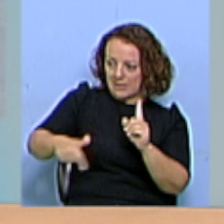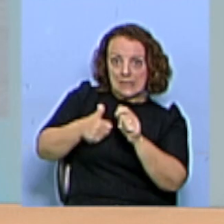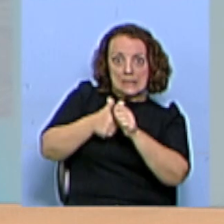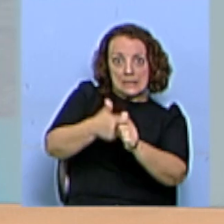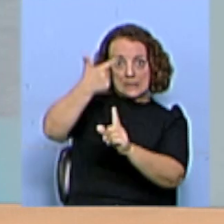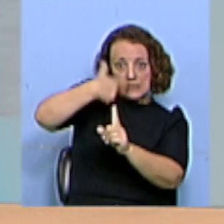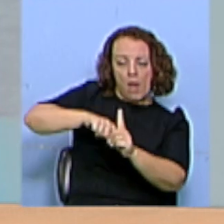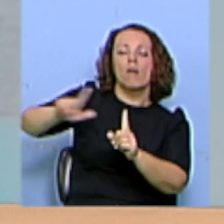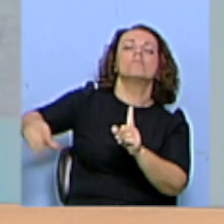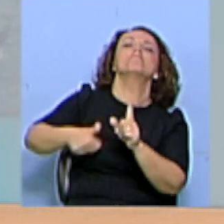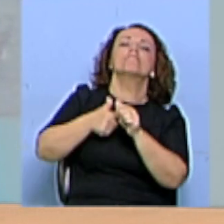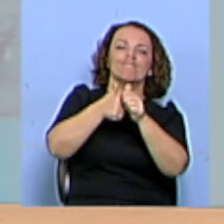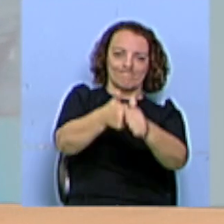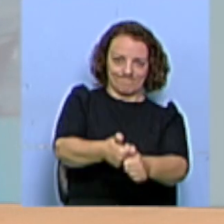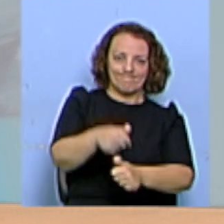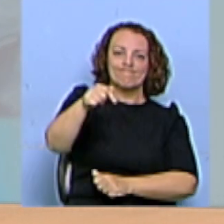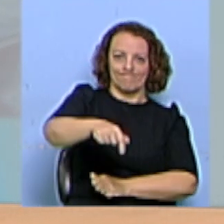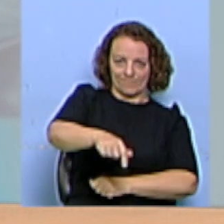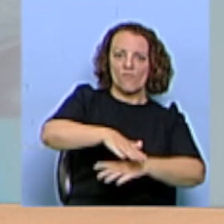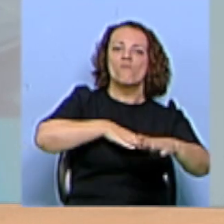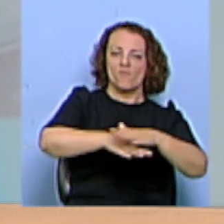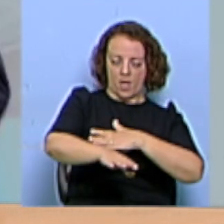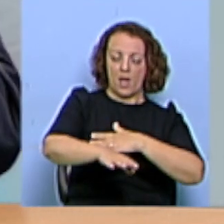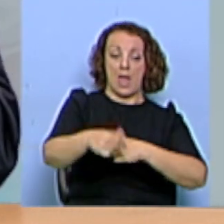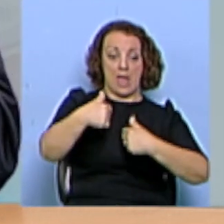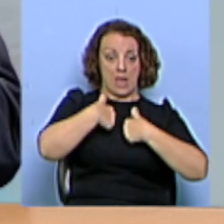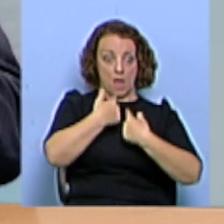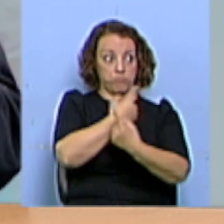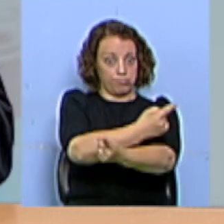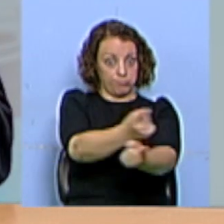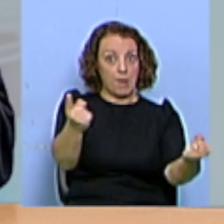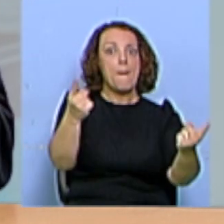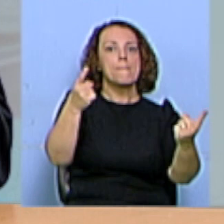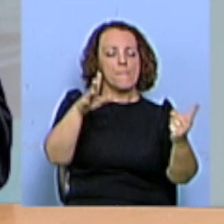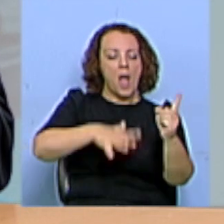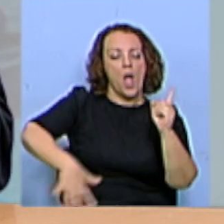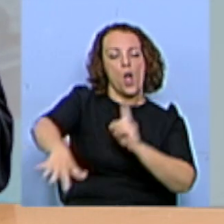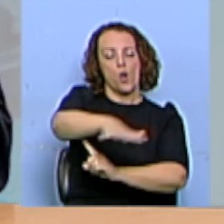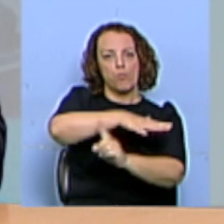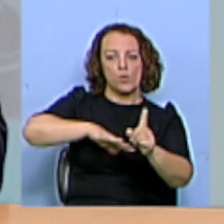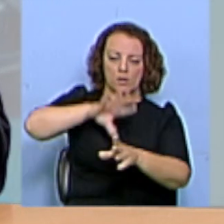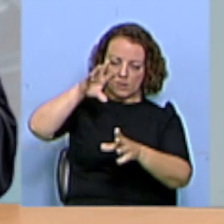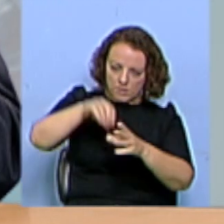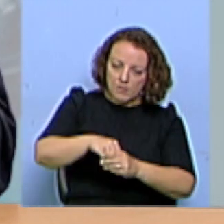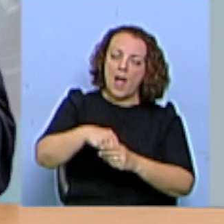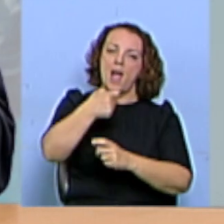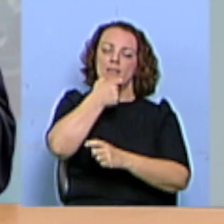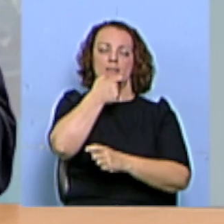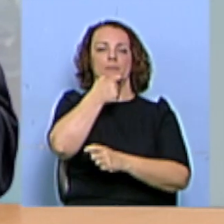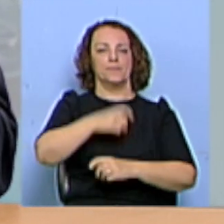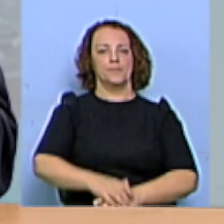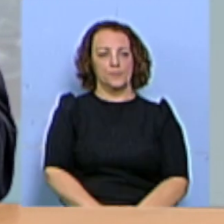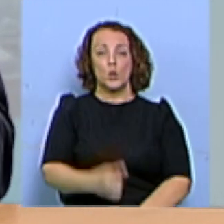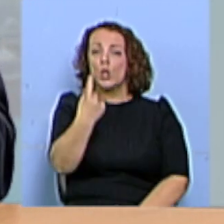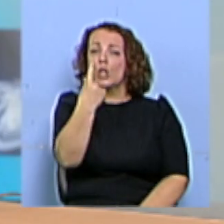tal anúncio que ele propõe, mas que envolve a comunidade e quer que a comunidade esteja aí presente. Um